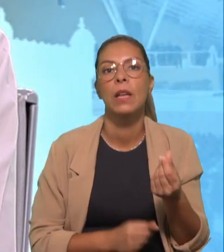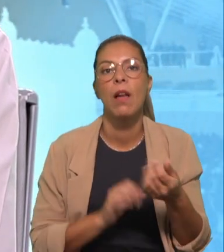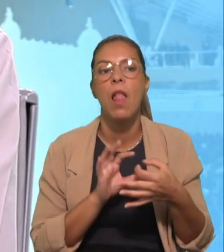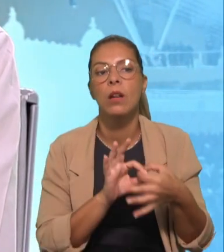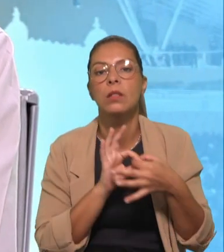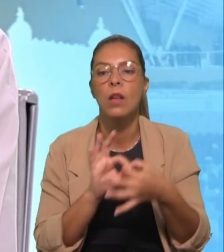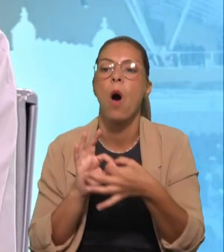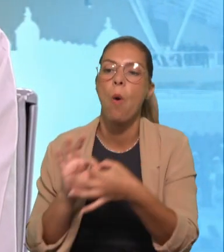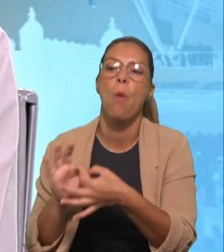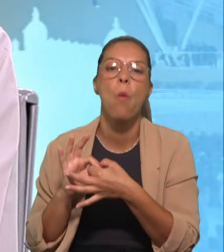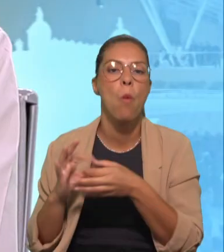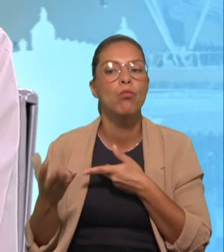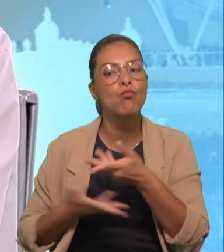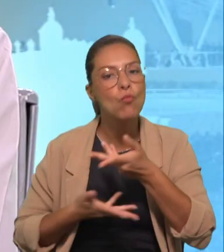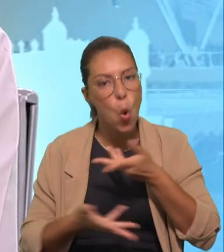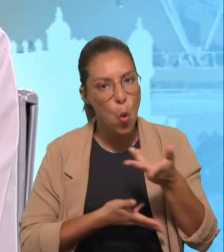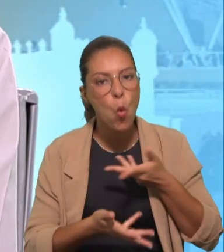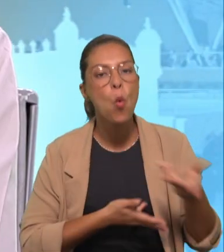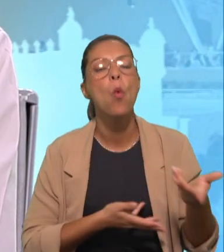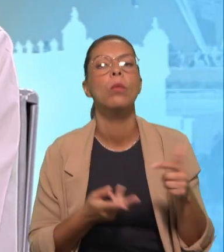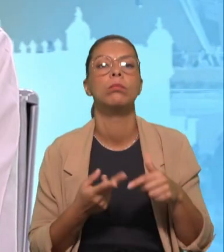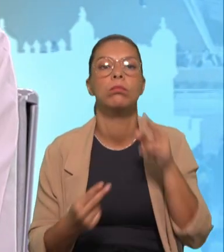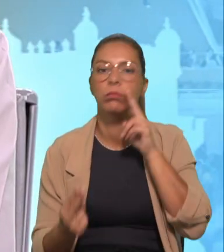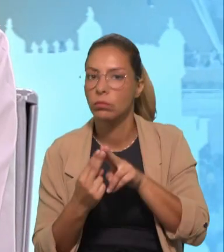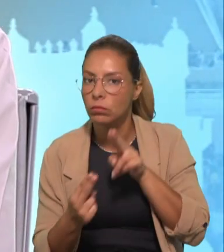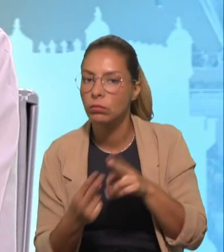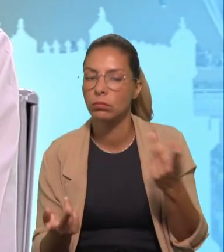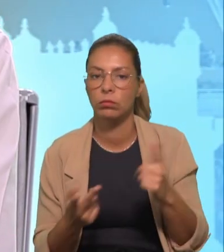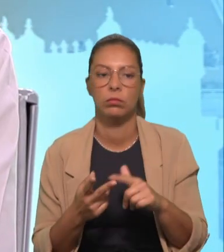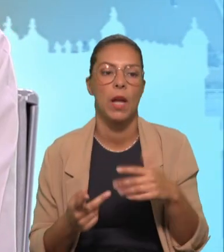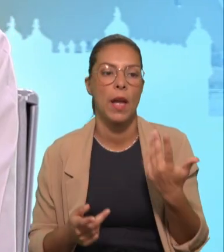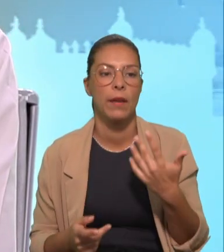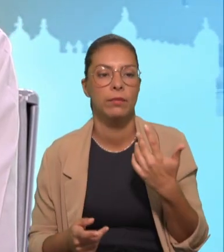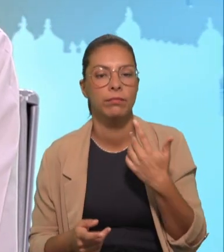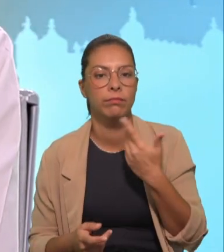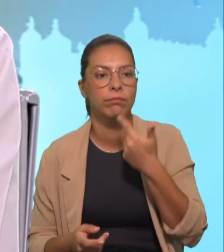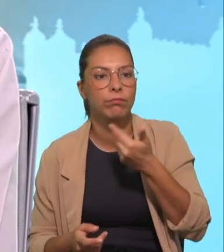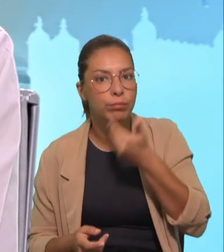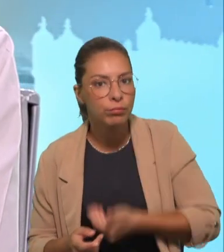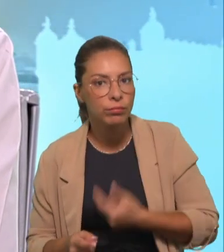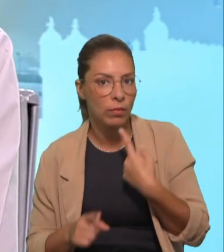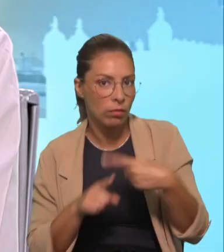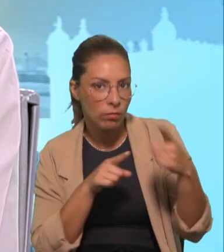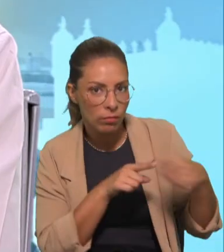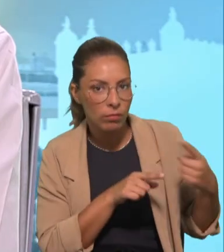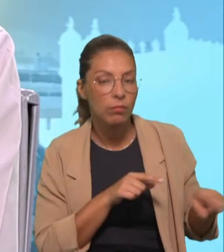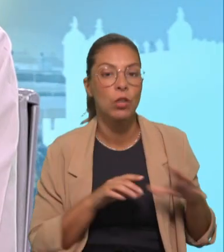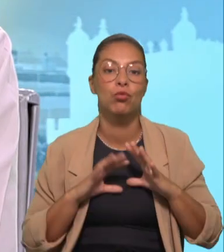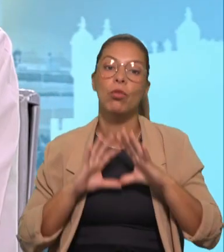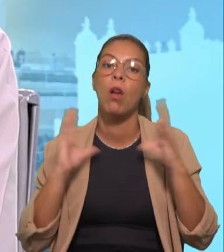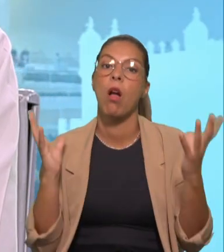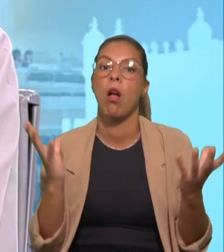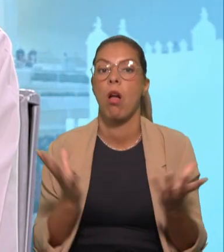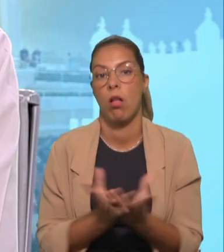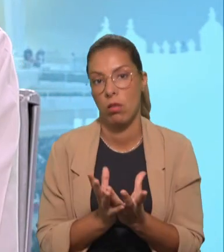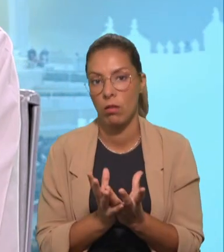interpessoal, é o encontro de pessoas com experiências diferentes, etc. Em geral, há uma opção na família espiritana